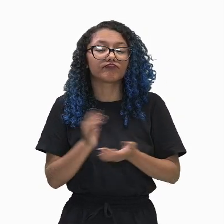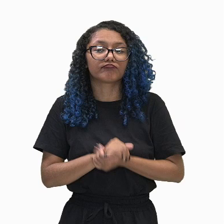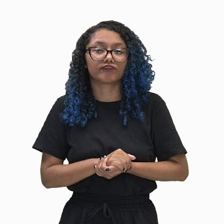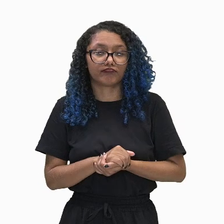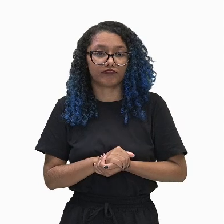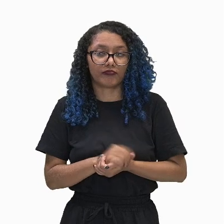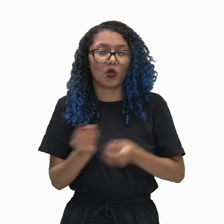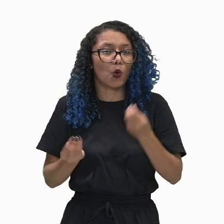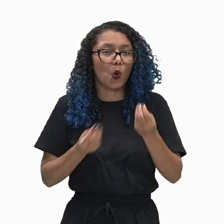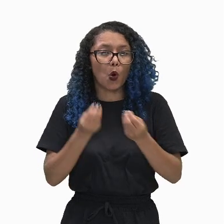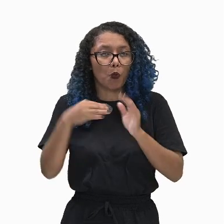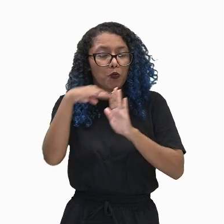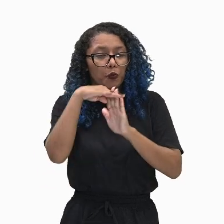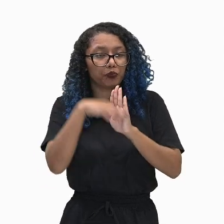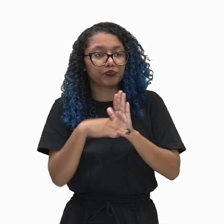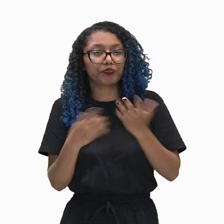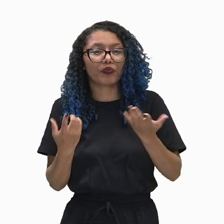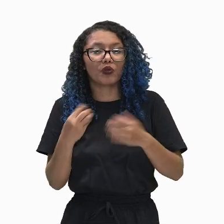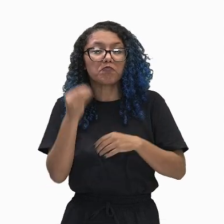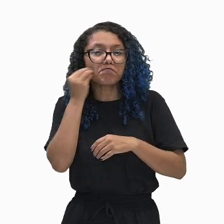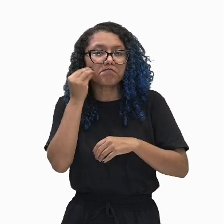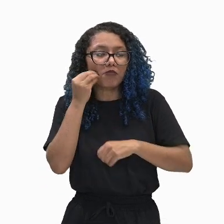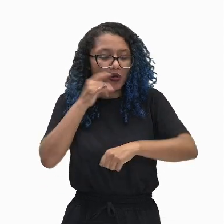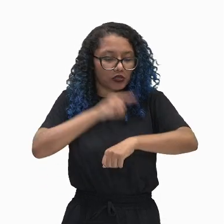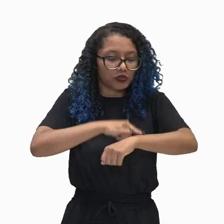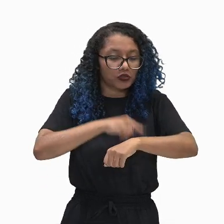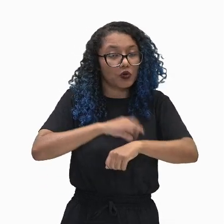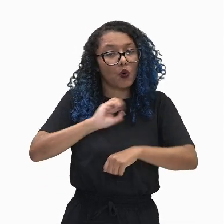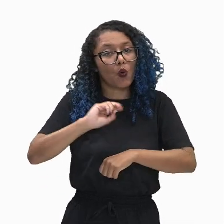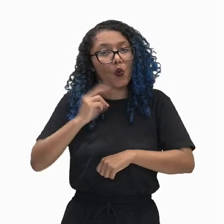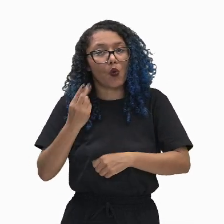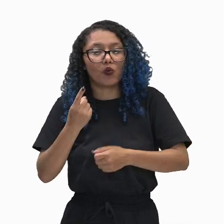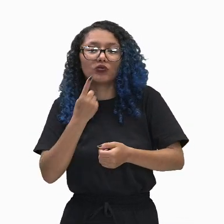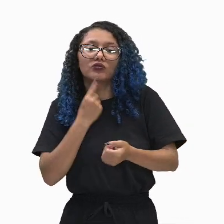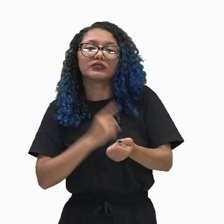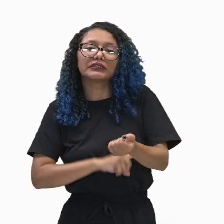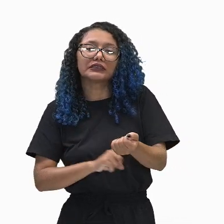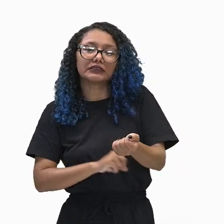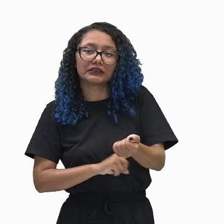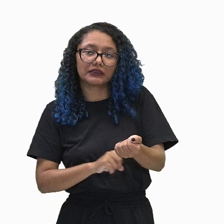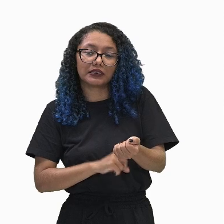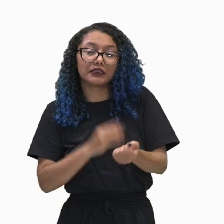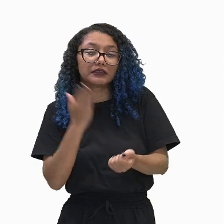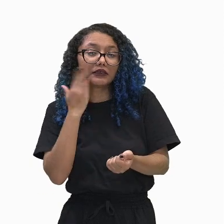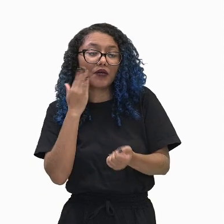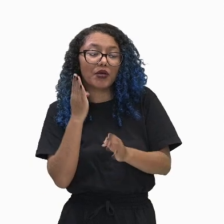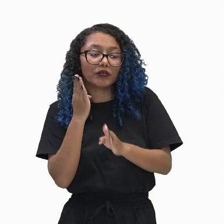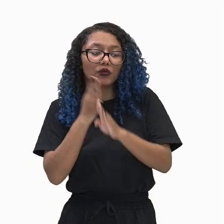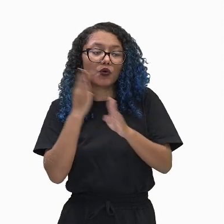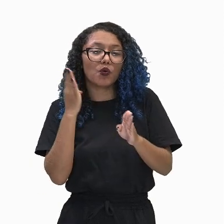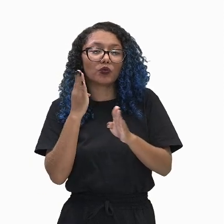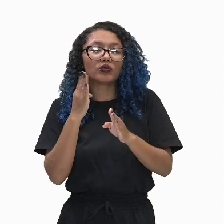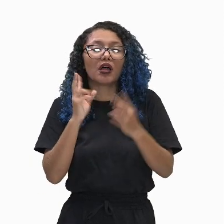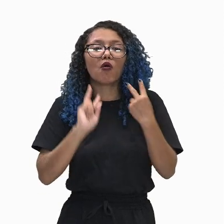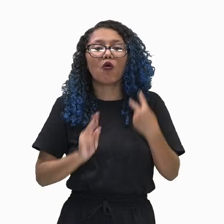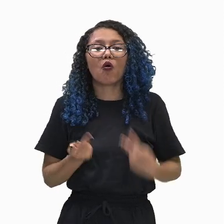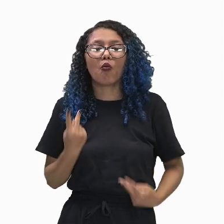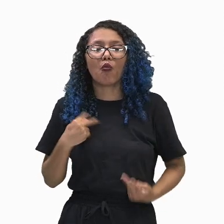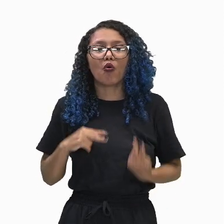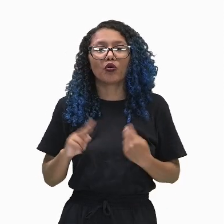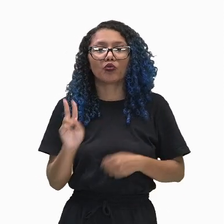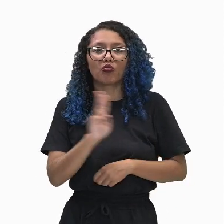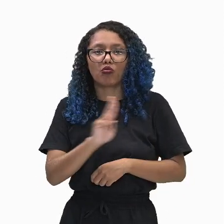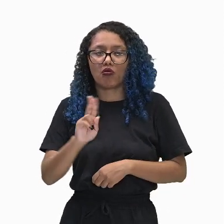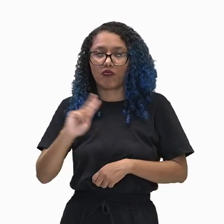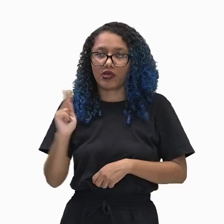é feito um teste de urina ou de sangue para detectar a presença daquele hormônio lá que a gente conhece como o